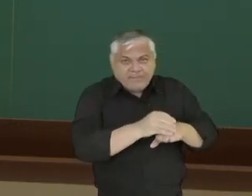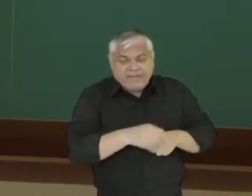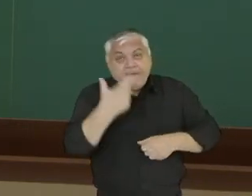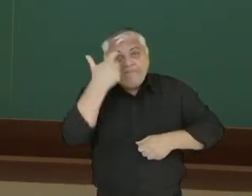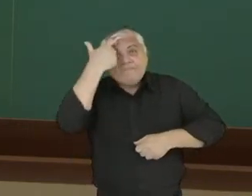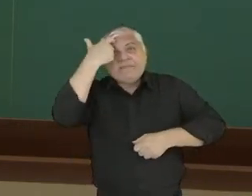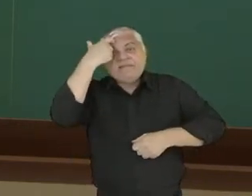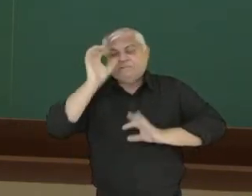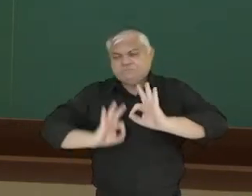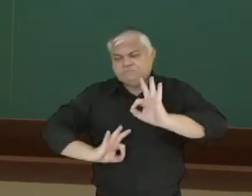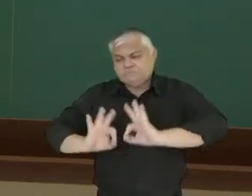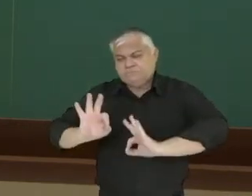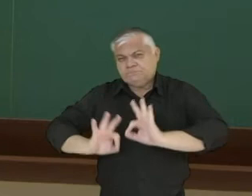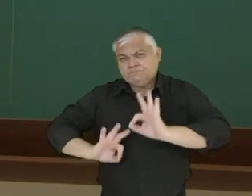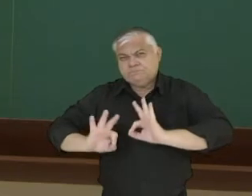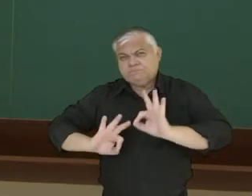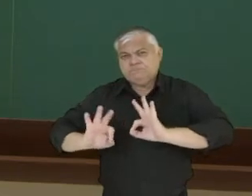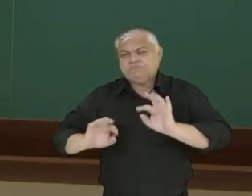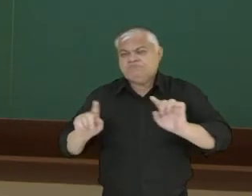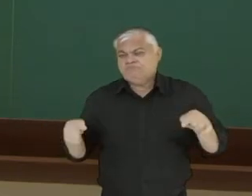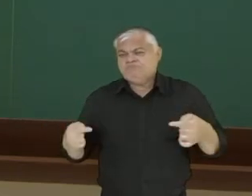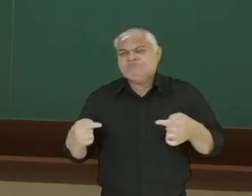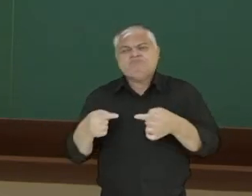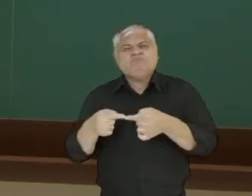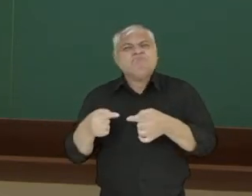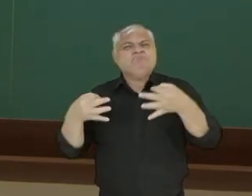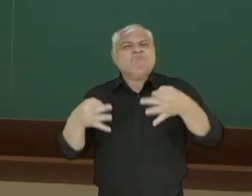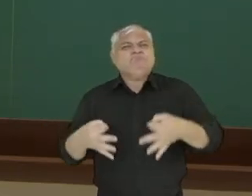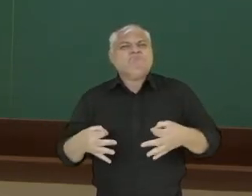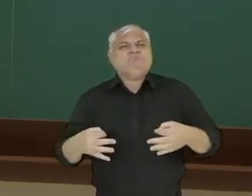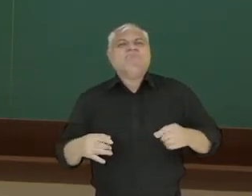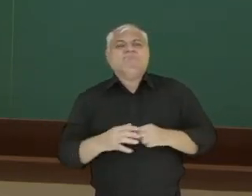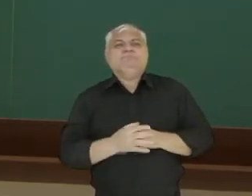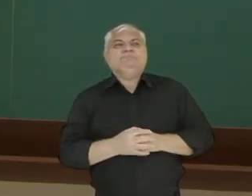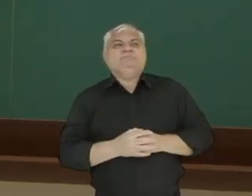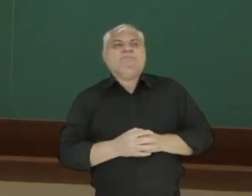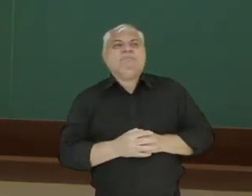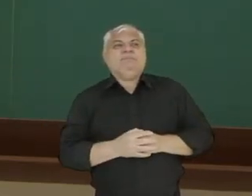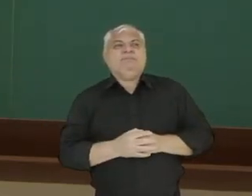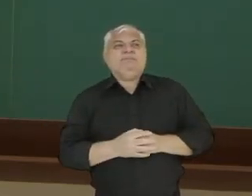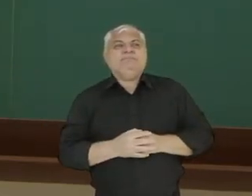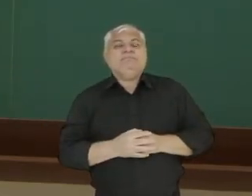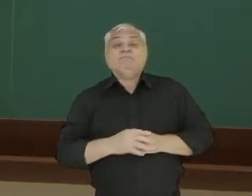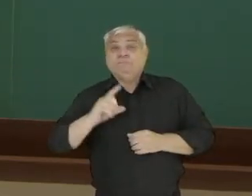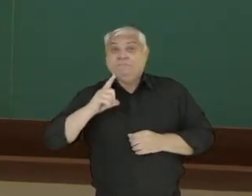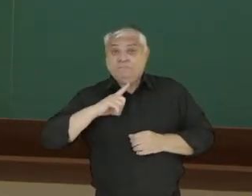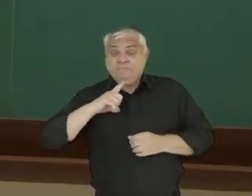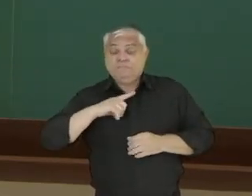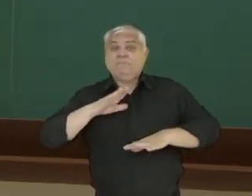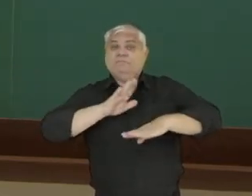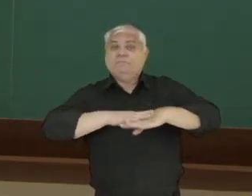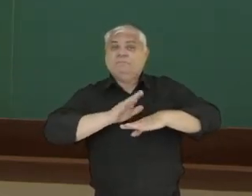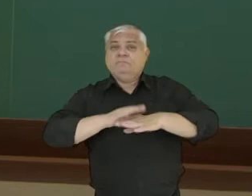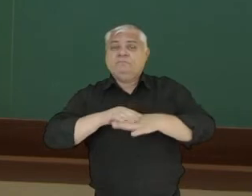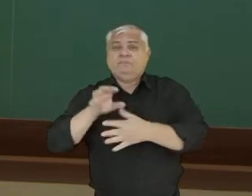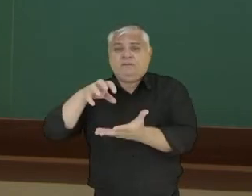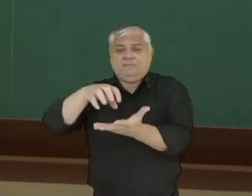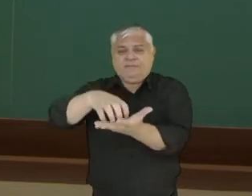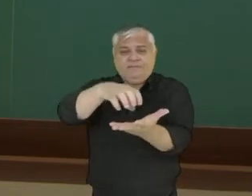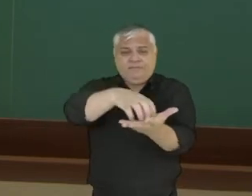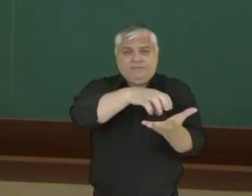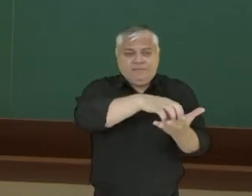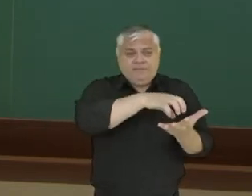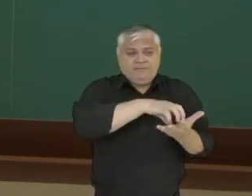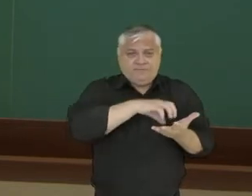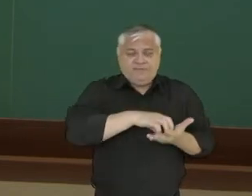a organização do espaço urbano. E aqui, ó, vários órgãos governamentais já utilizam o SIG para